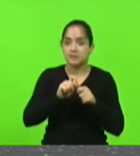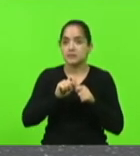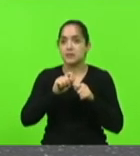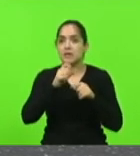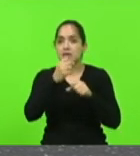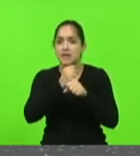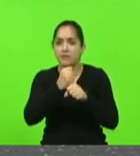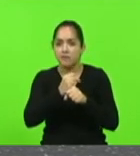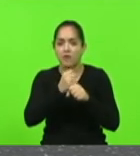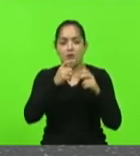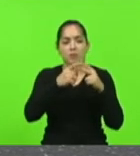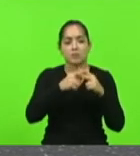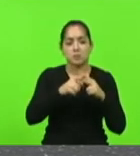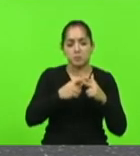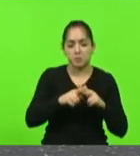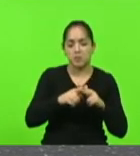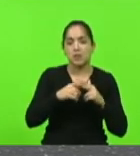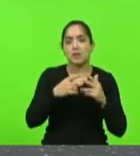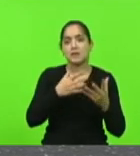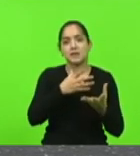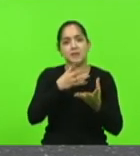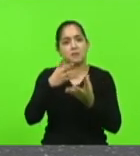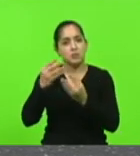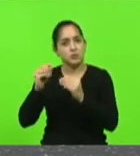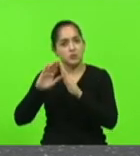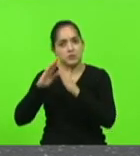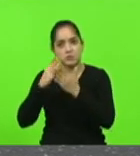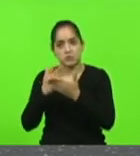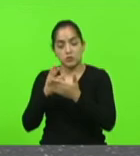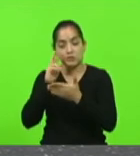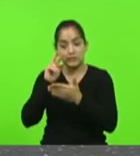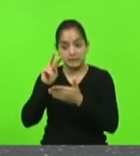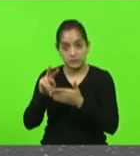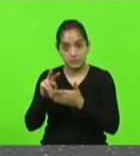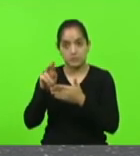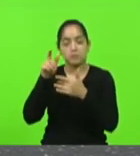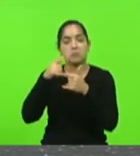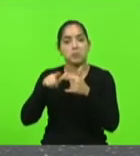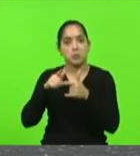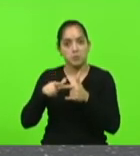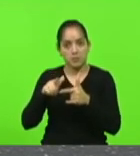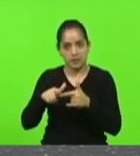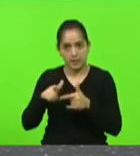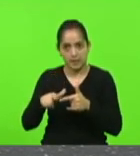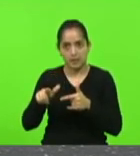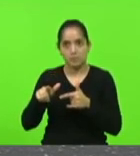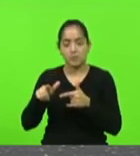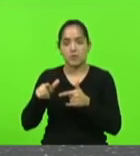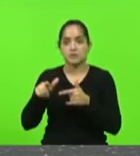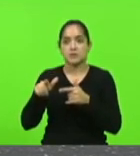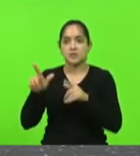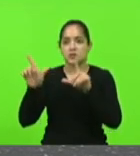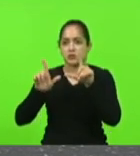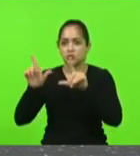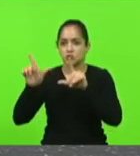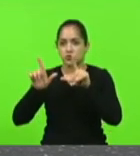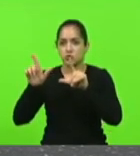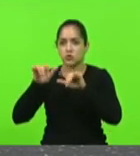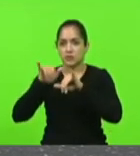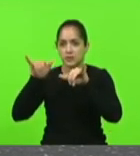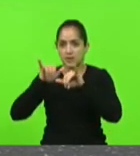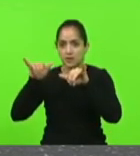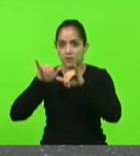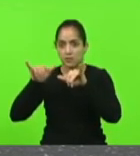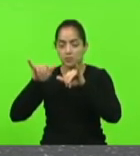tem muitas das escolas, a gente acaba vendo pela própria mídia, tem um jornal de manhã de